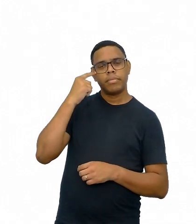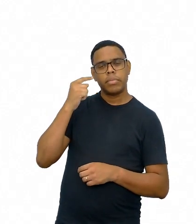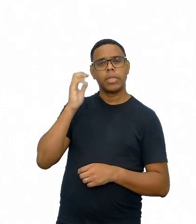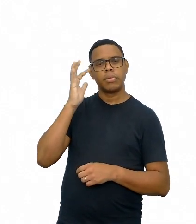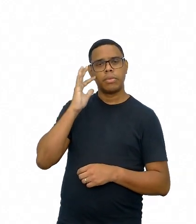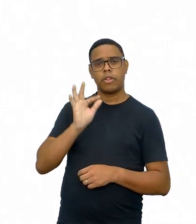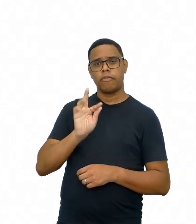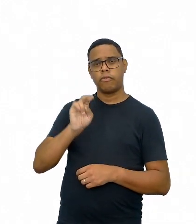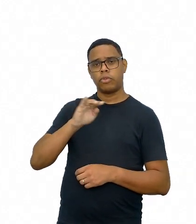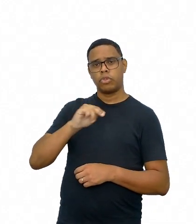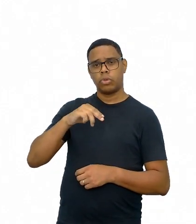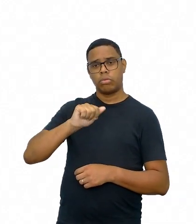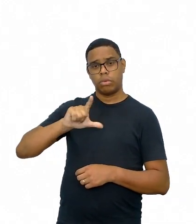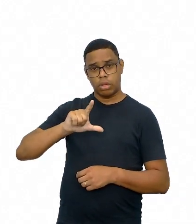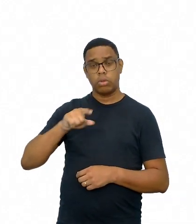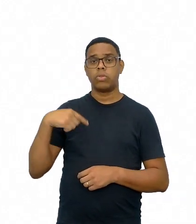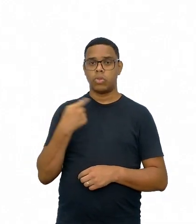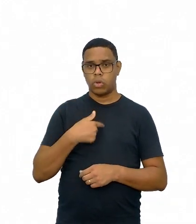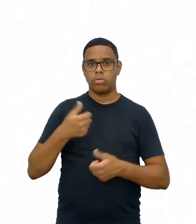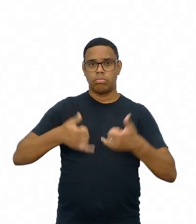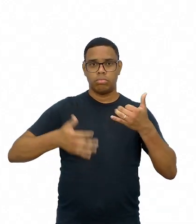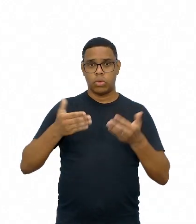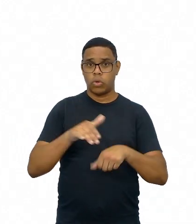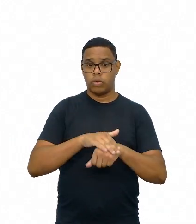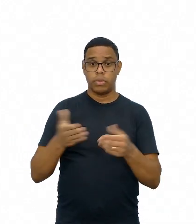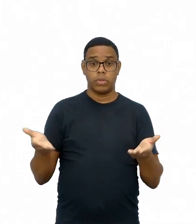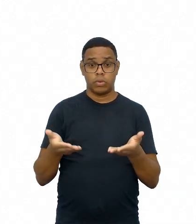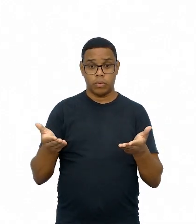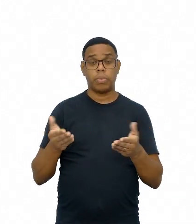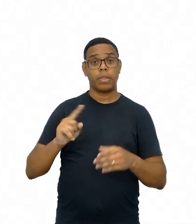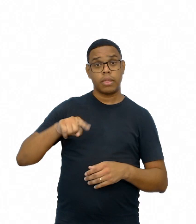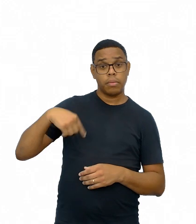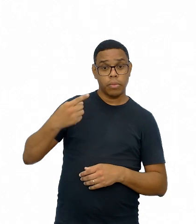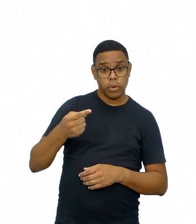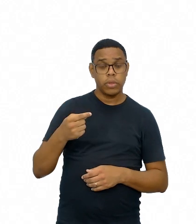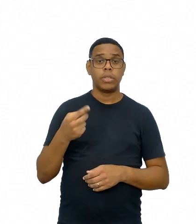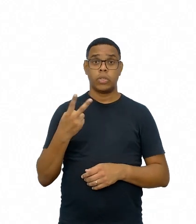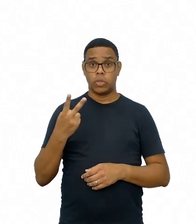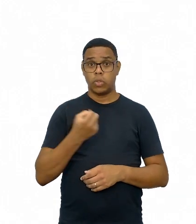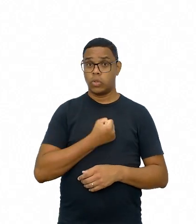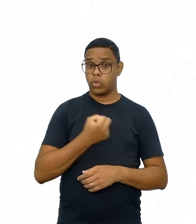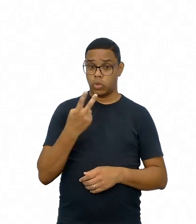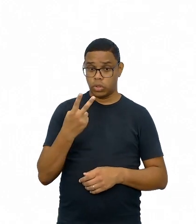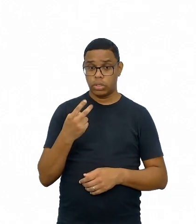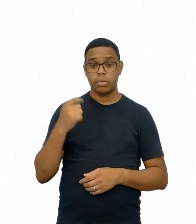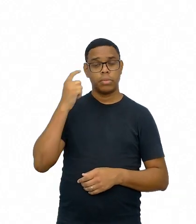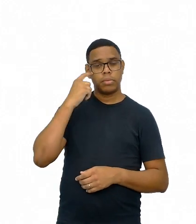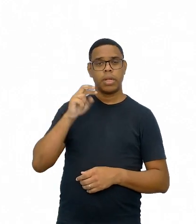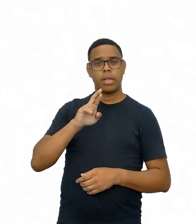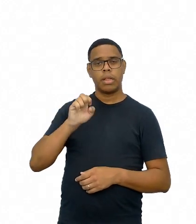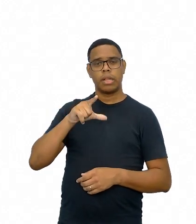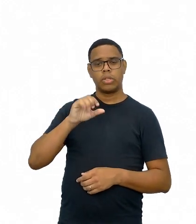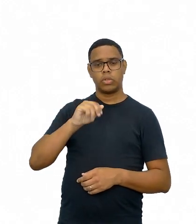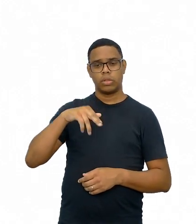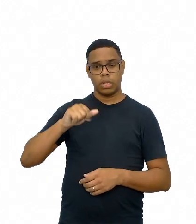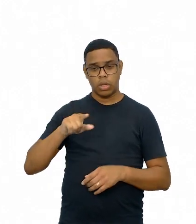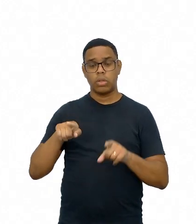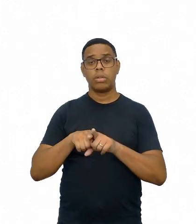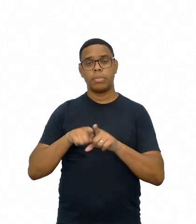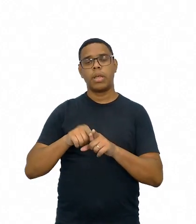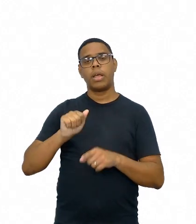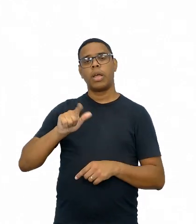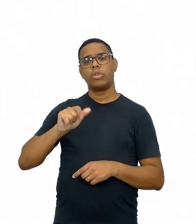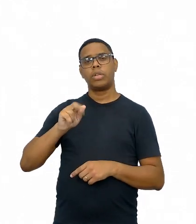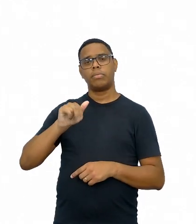pensamento funcional, que nós vamos tratar hoje. Na sequência 2, o pensamento relacional, e na sequência 3,